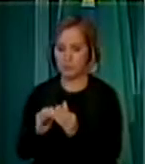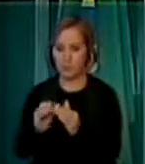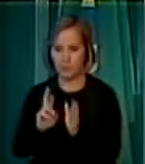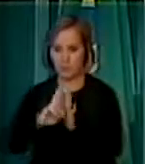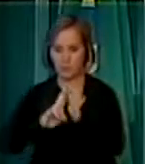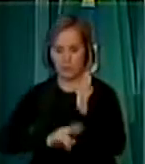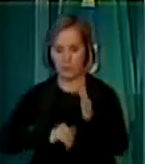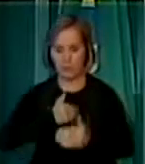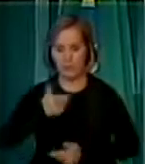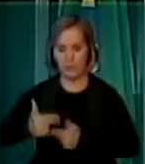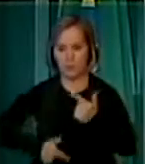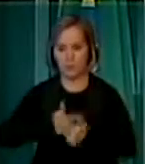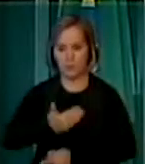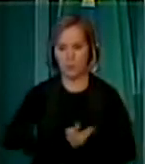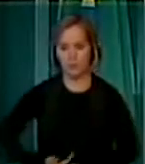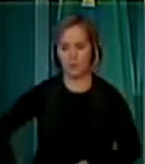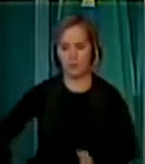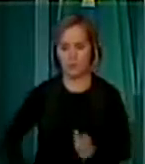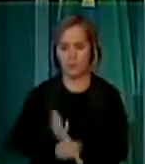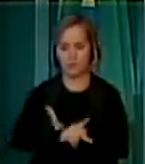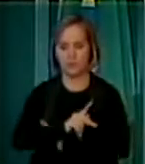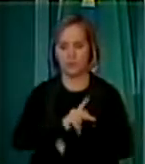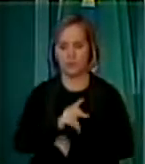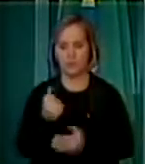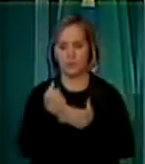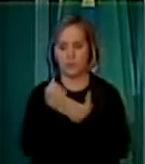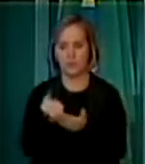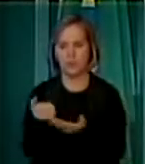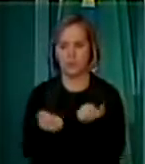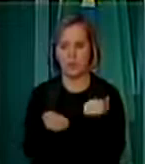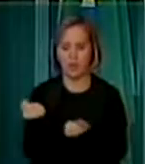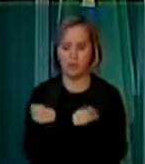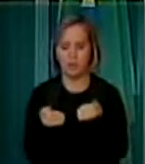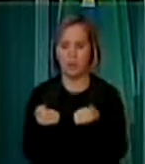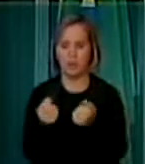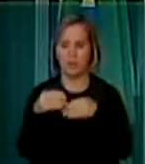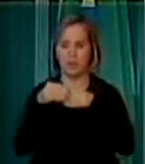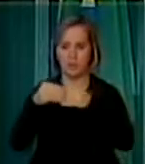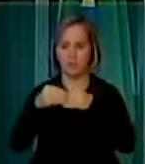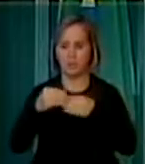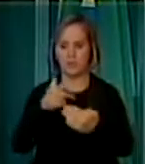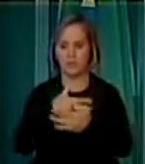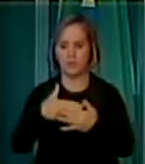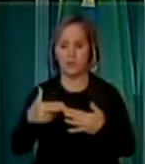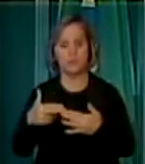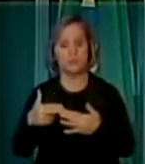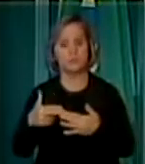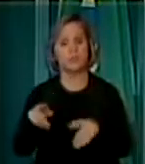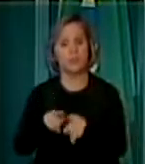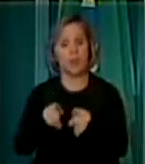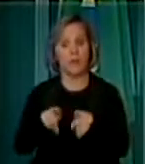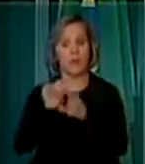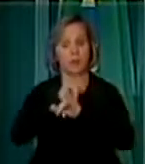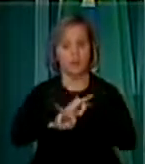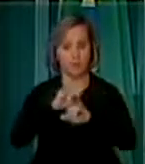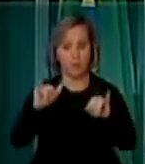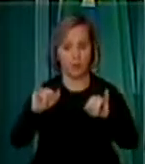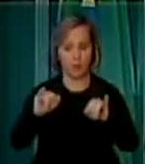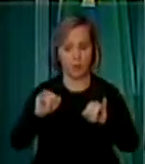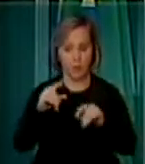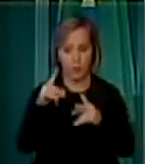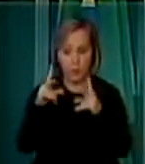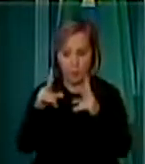Serviços Públicos concedidos em transportes, a Getransp, por sua vez, informou naquela mesma